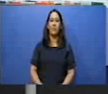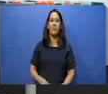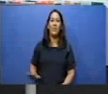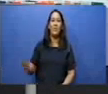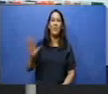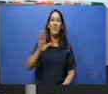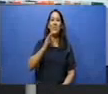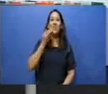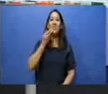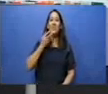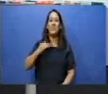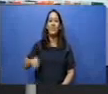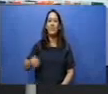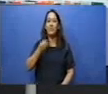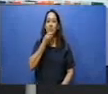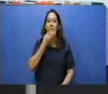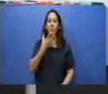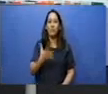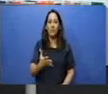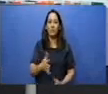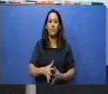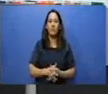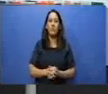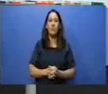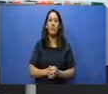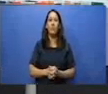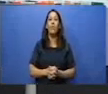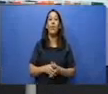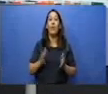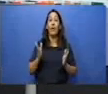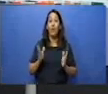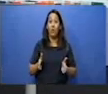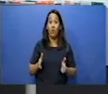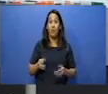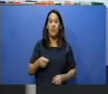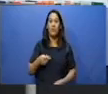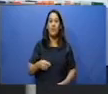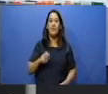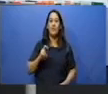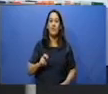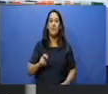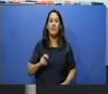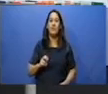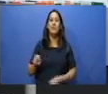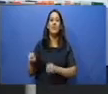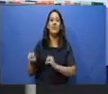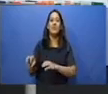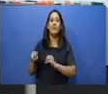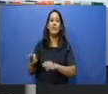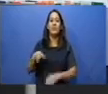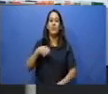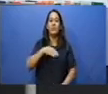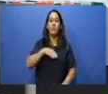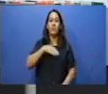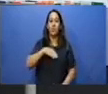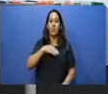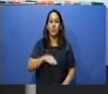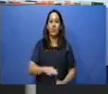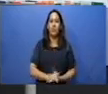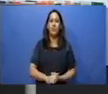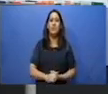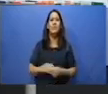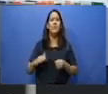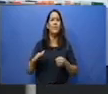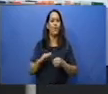Olá, crianças, tudo bem? Estamos na nossa 15ª aula de língua portuguesa e olha lá que essa aula tá cheia